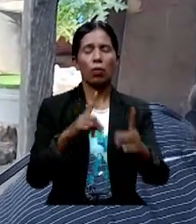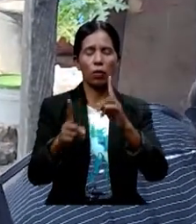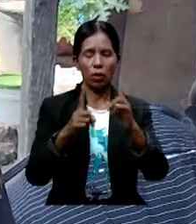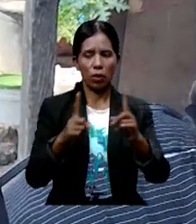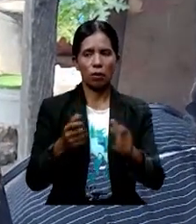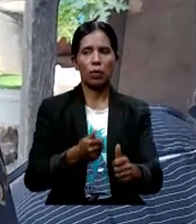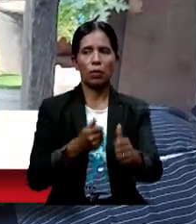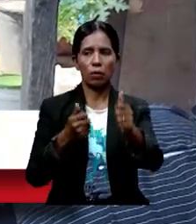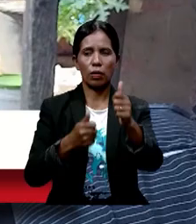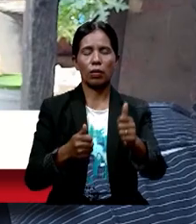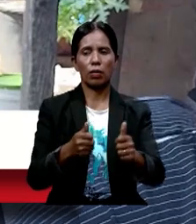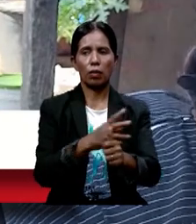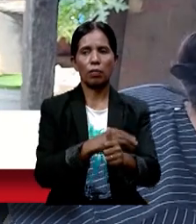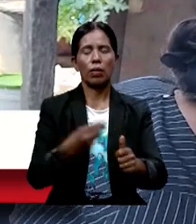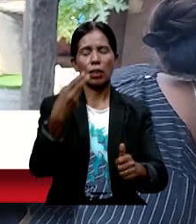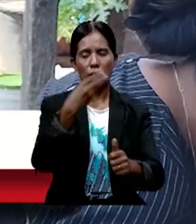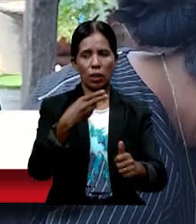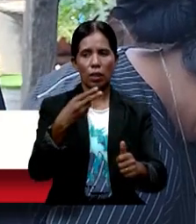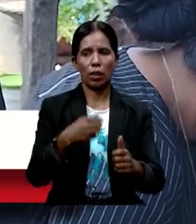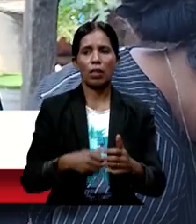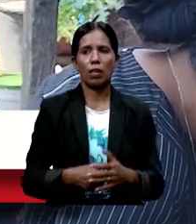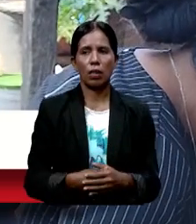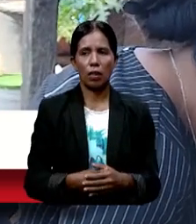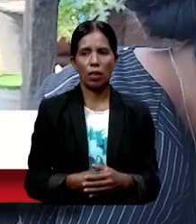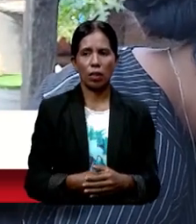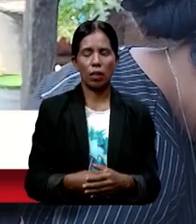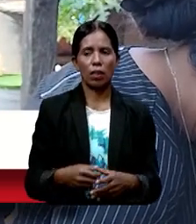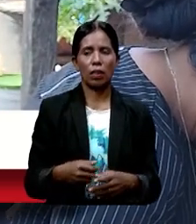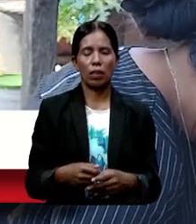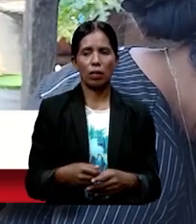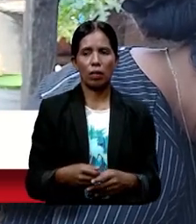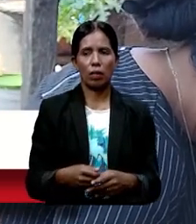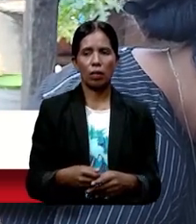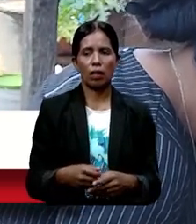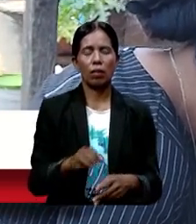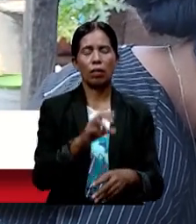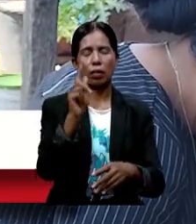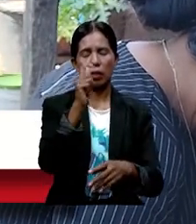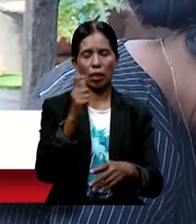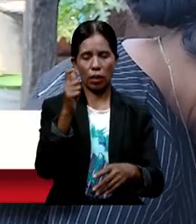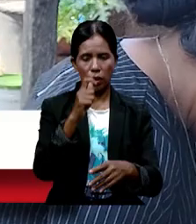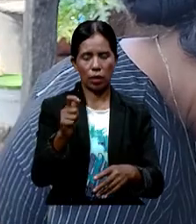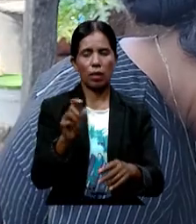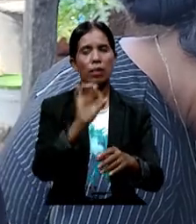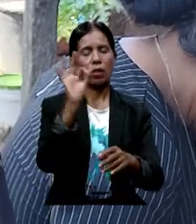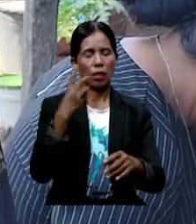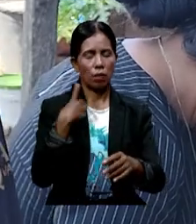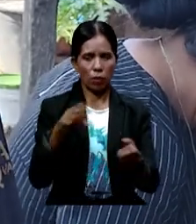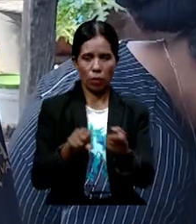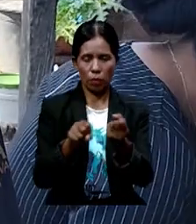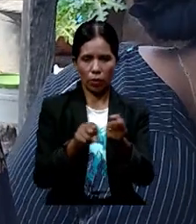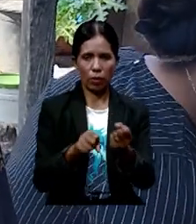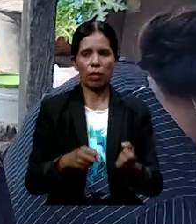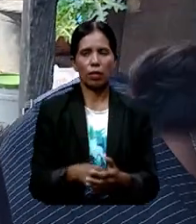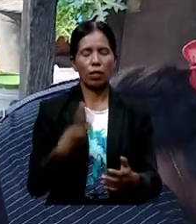Alutir de Perbazar para quinta domingo, quinta sábado, não? Ini masih ambil aku ini. Dari para benar